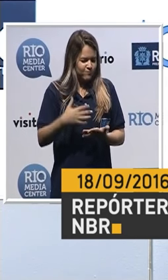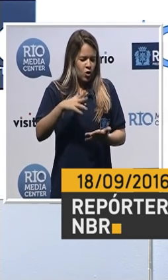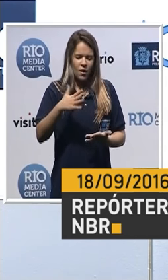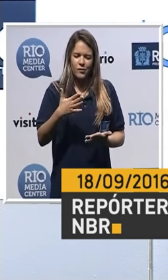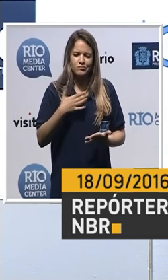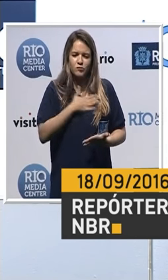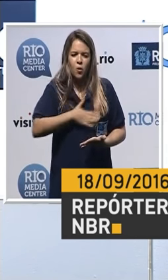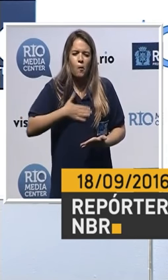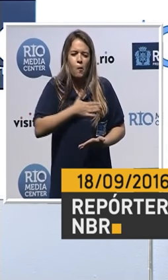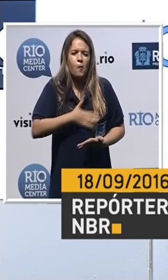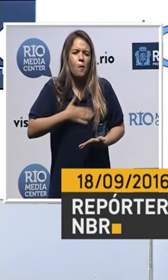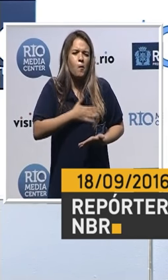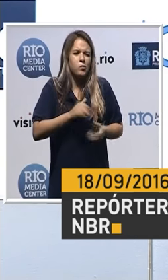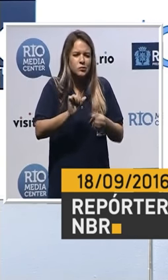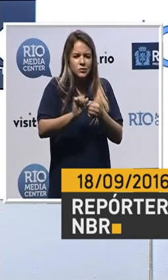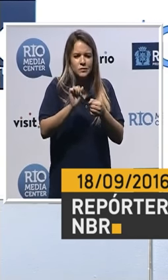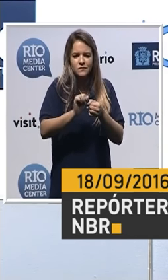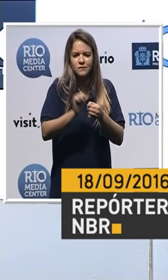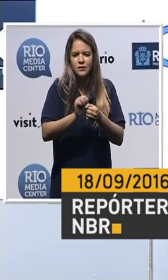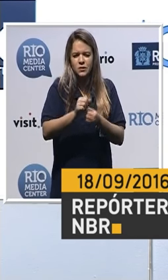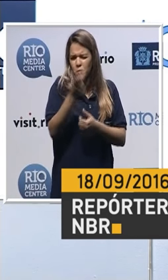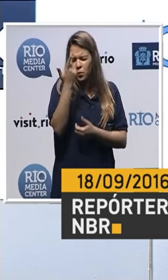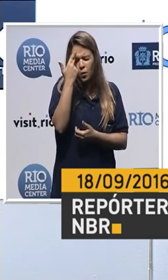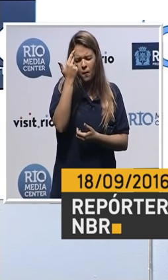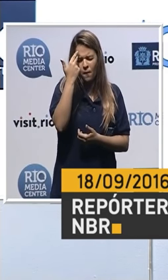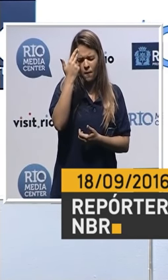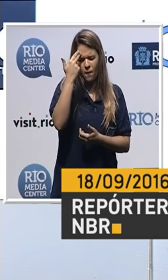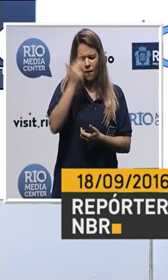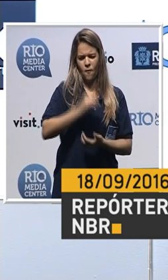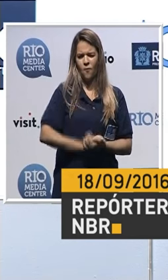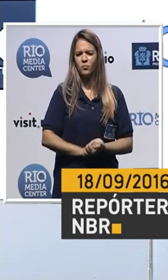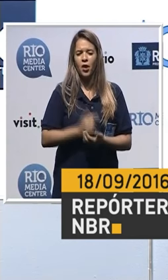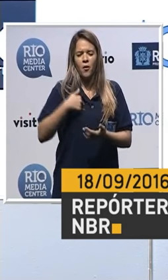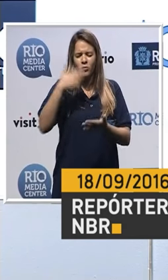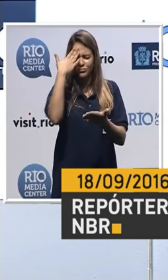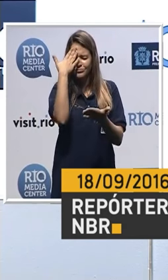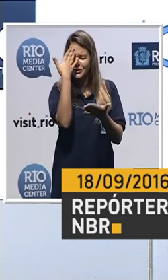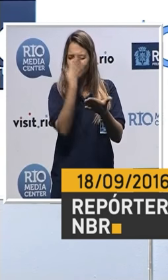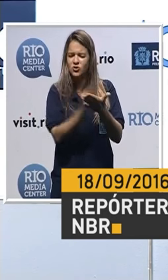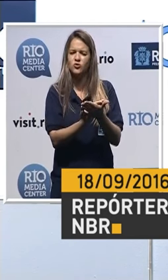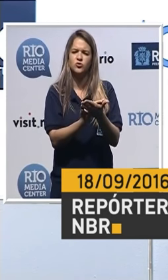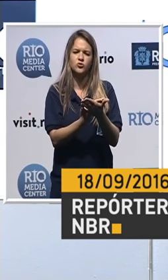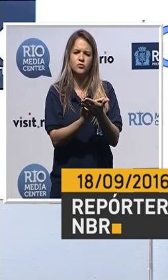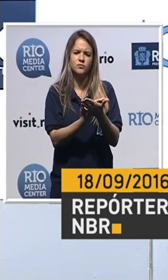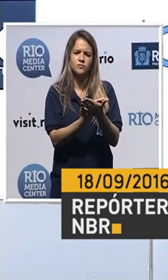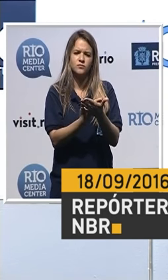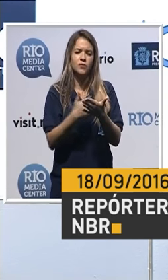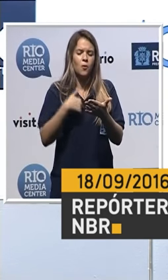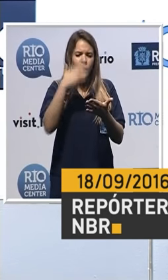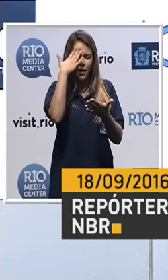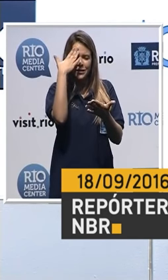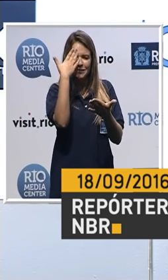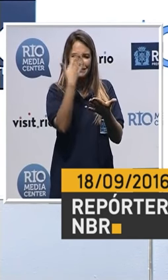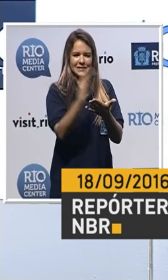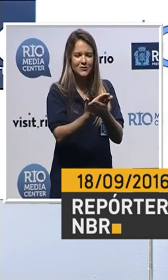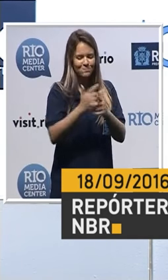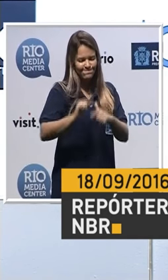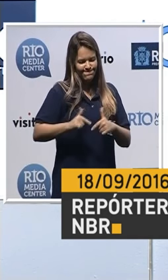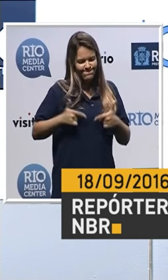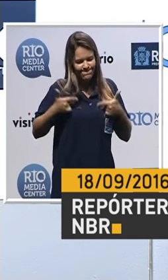consegue fazer. E essa é a grande, e eu creio que esse é o grande ativo, grande